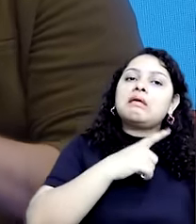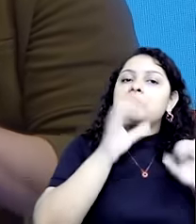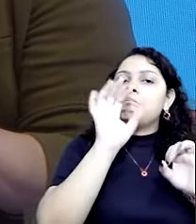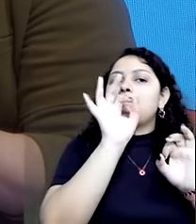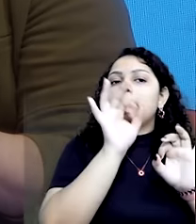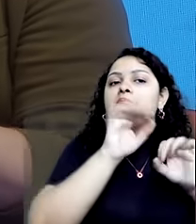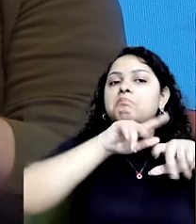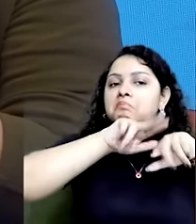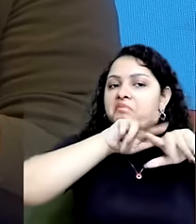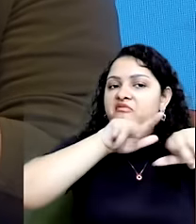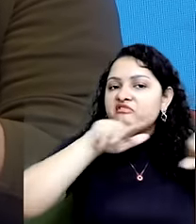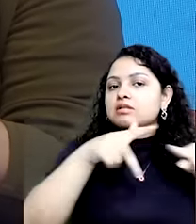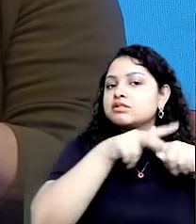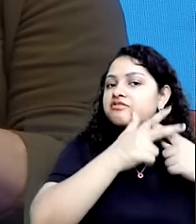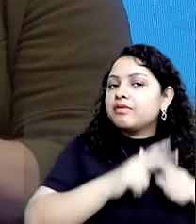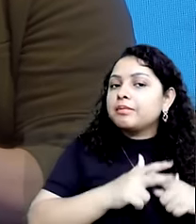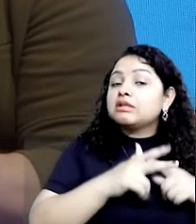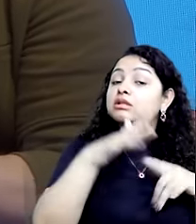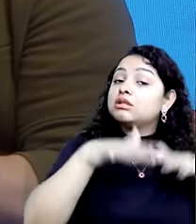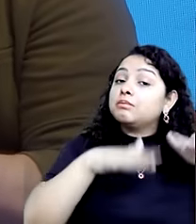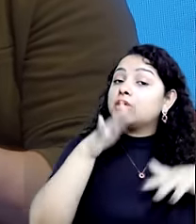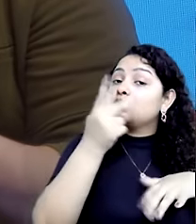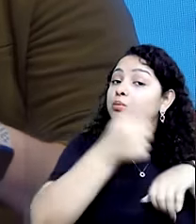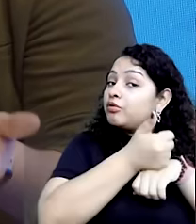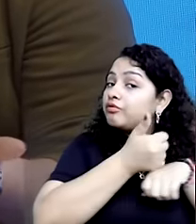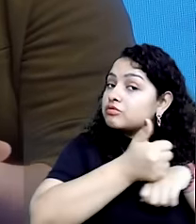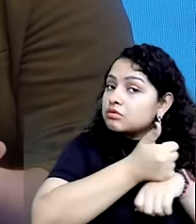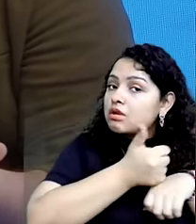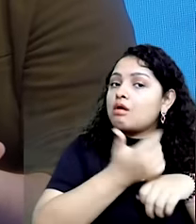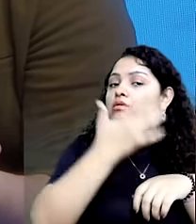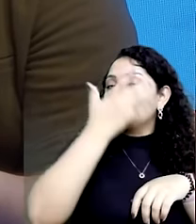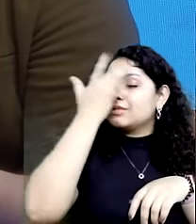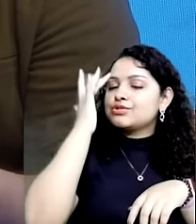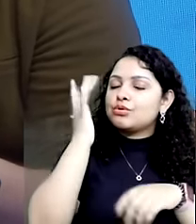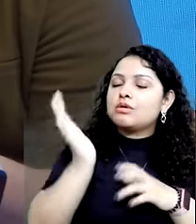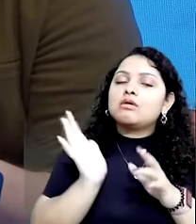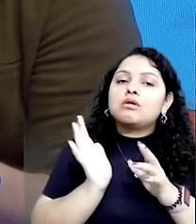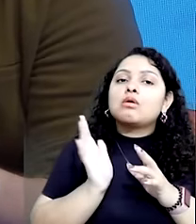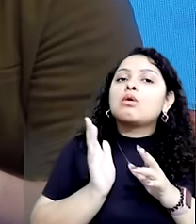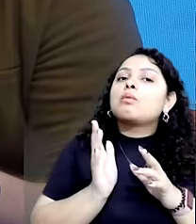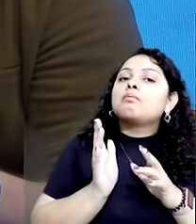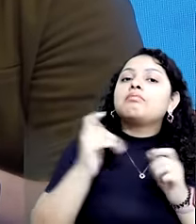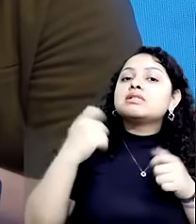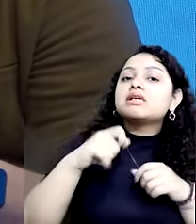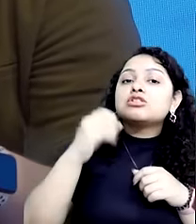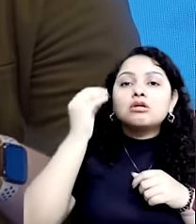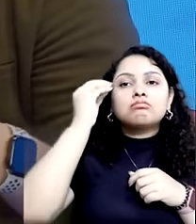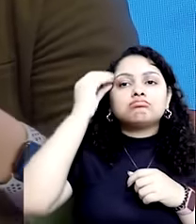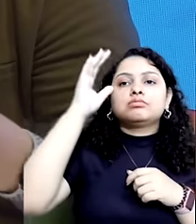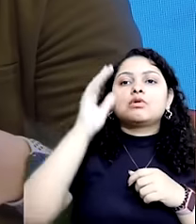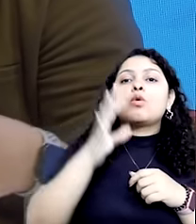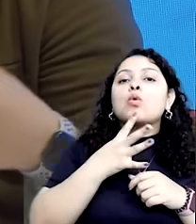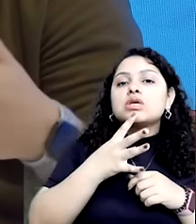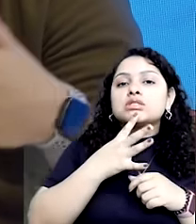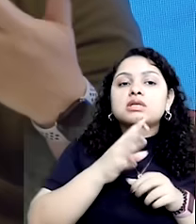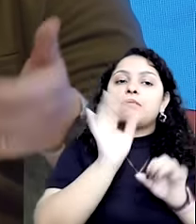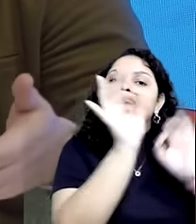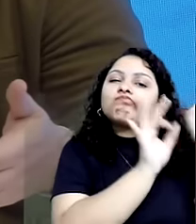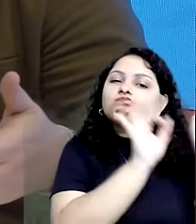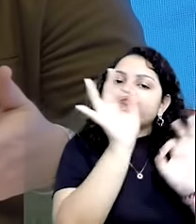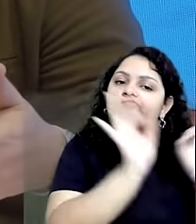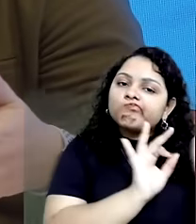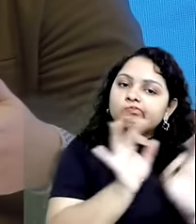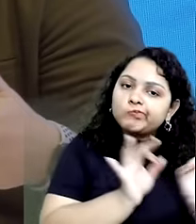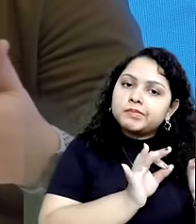que dependendo da da do profissional da do Empreendedor ali ele precisa de um pouquinho mais de conhecimento para poder operar com